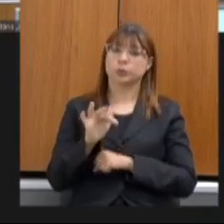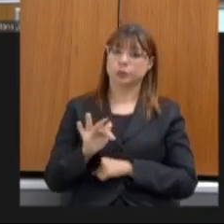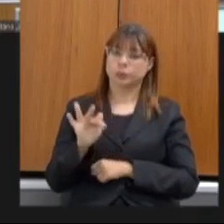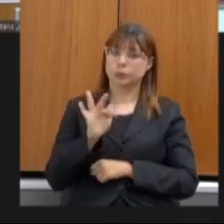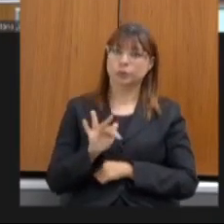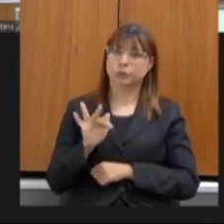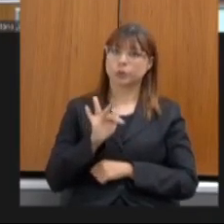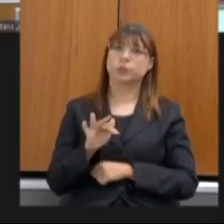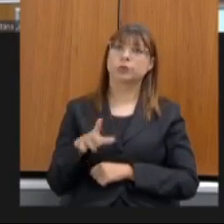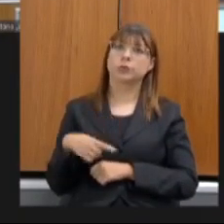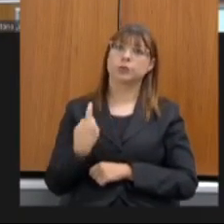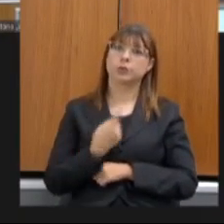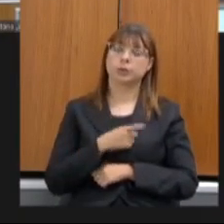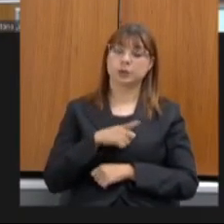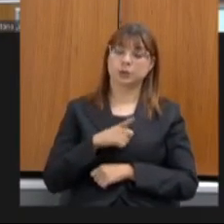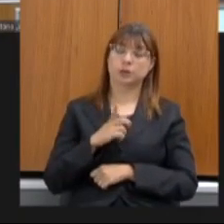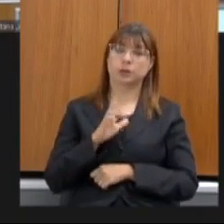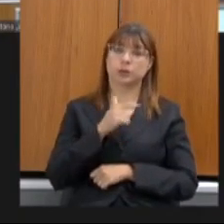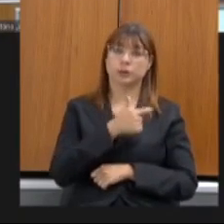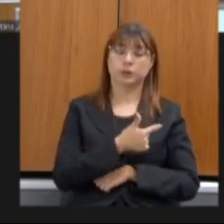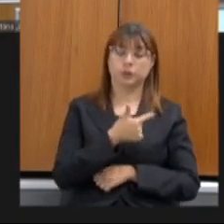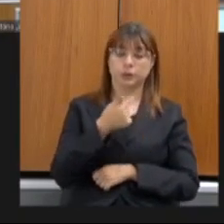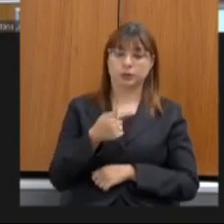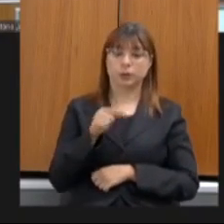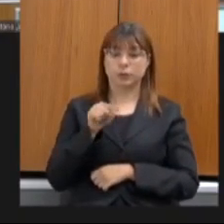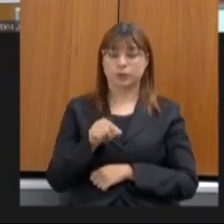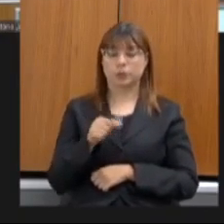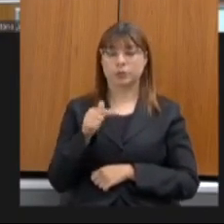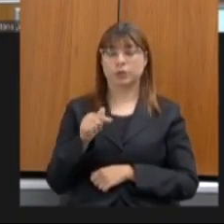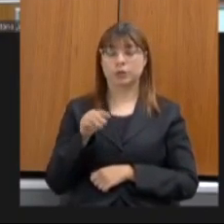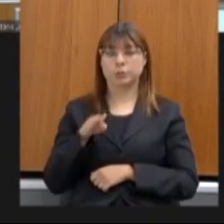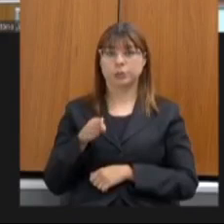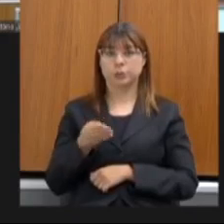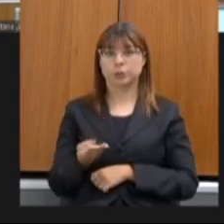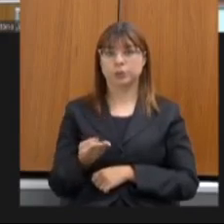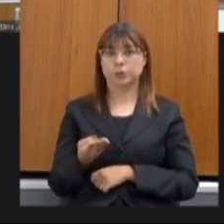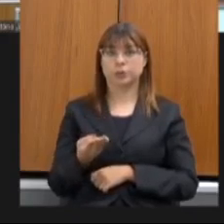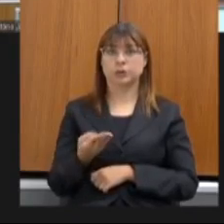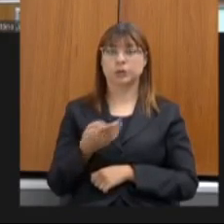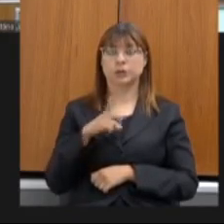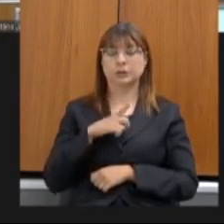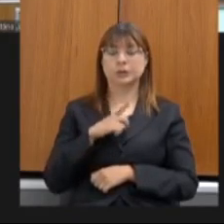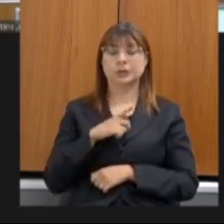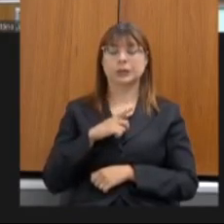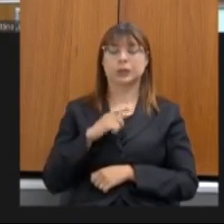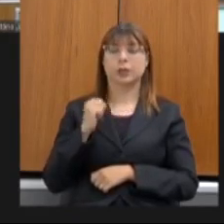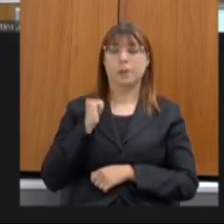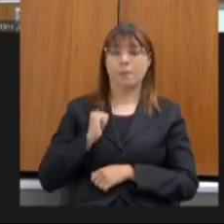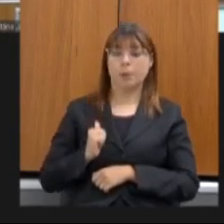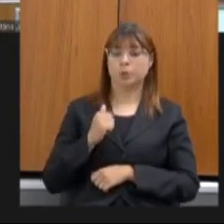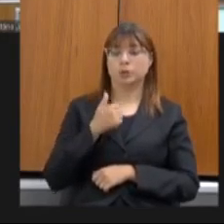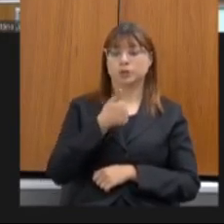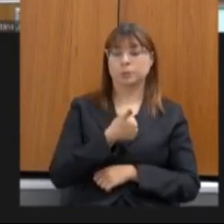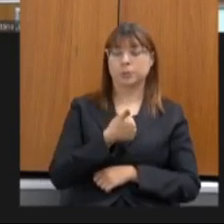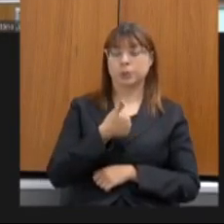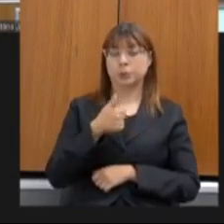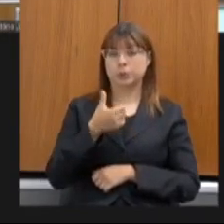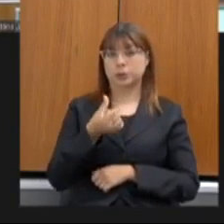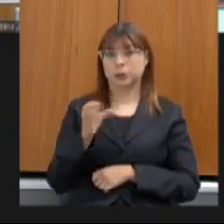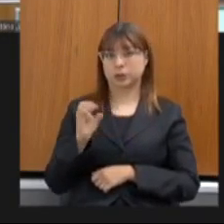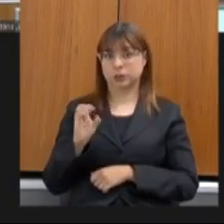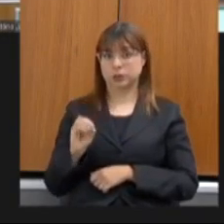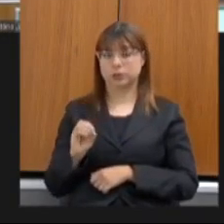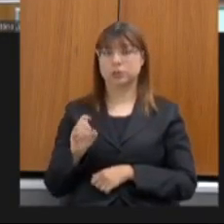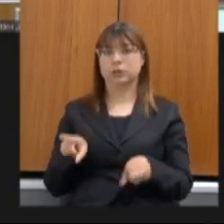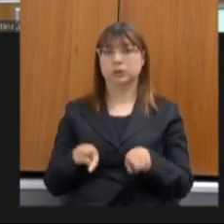estamos em Dia com 27. 7 bilhões em de 1.600 bolsas e fizemos